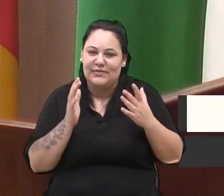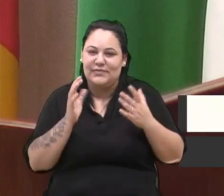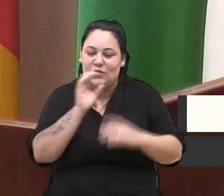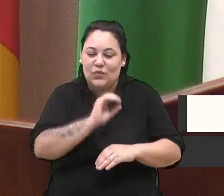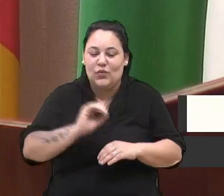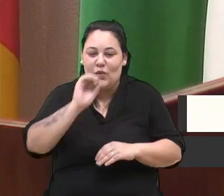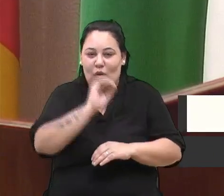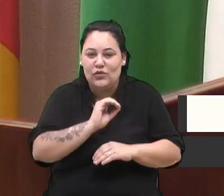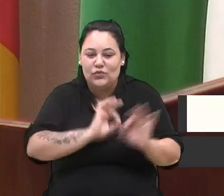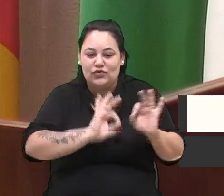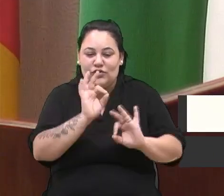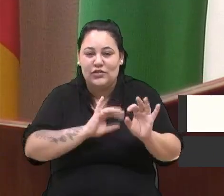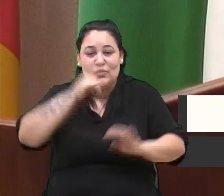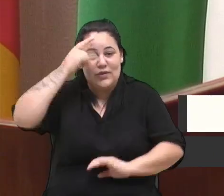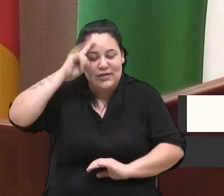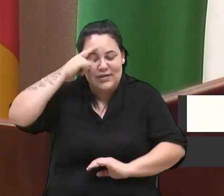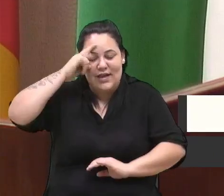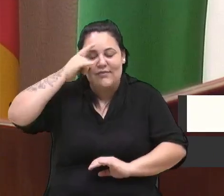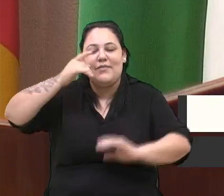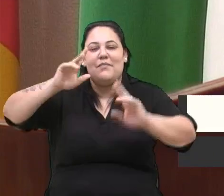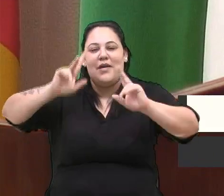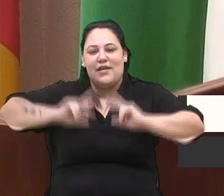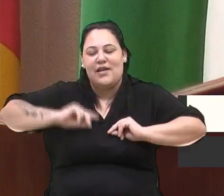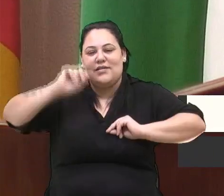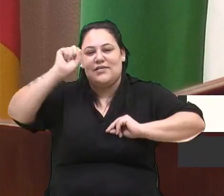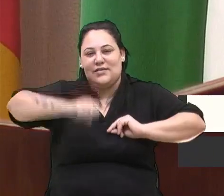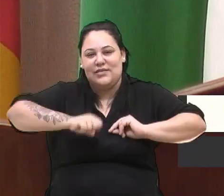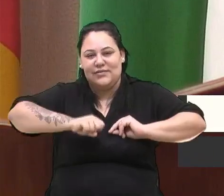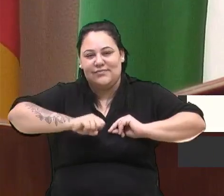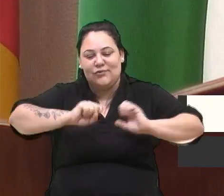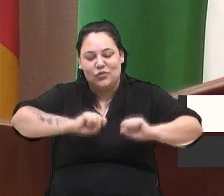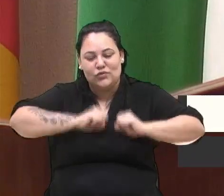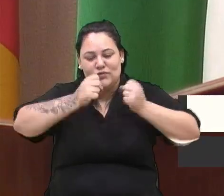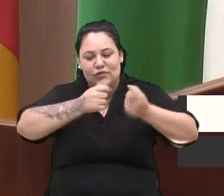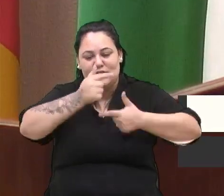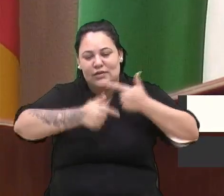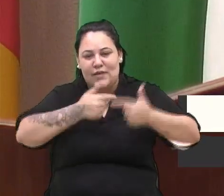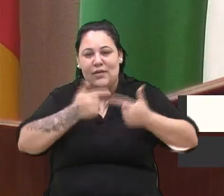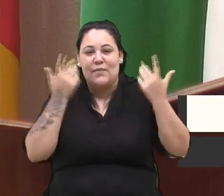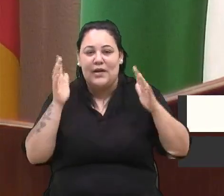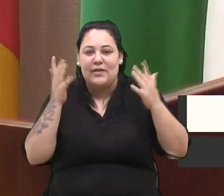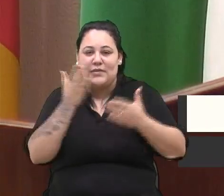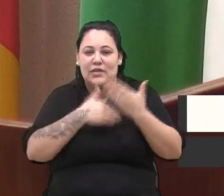por todo o trabalho que eles realizam com tanta dedicação. Parabéns a todos do INAVE.